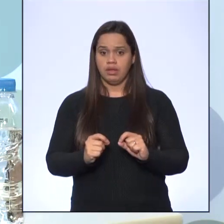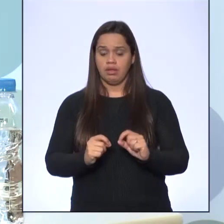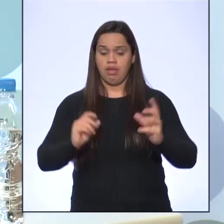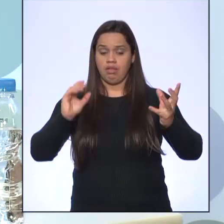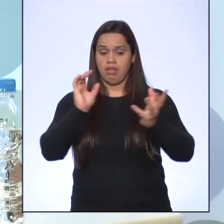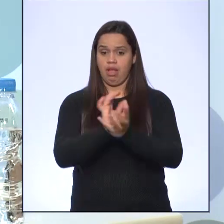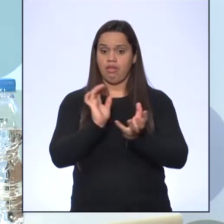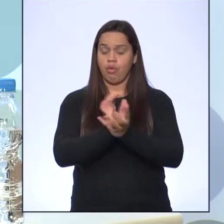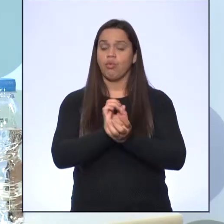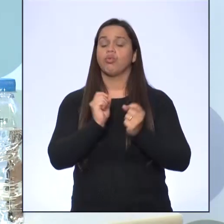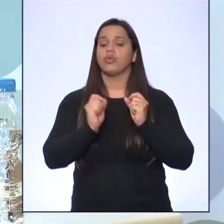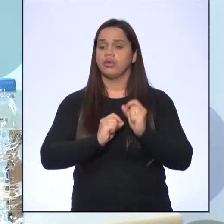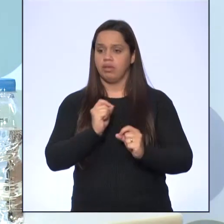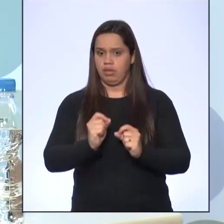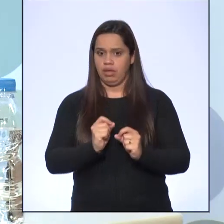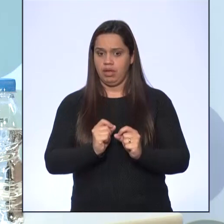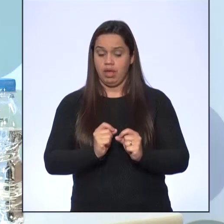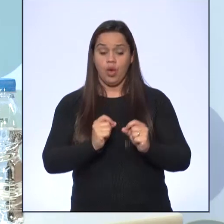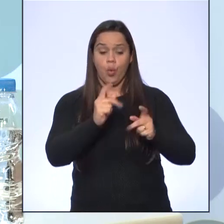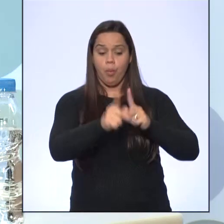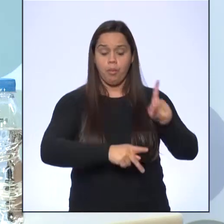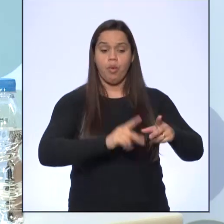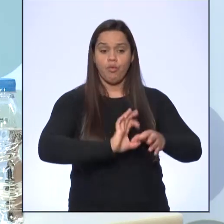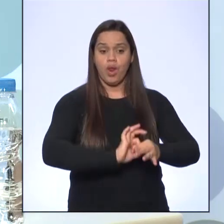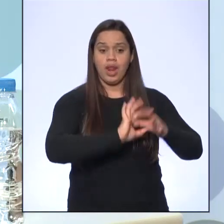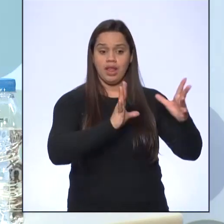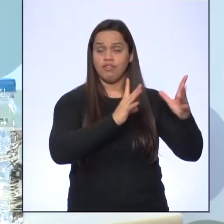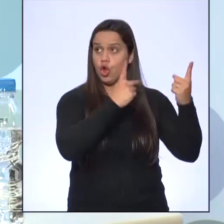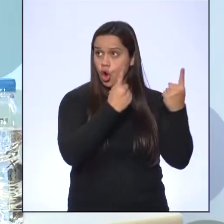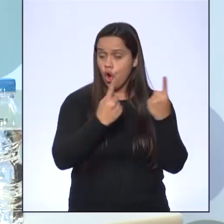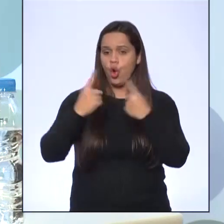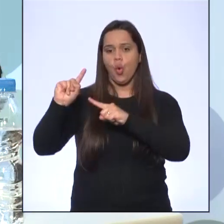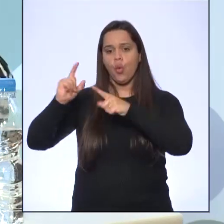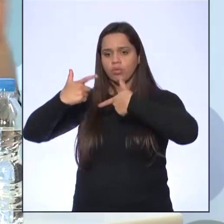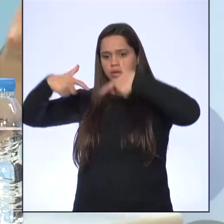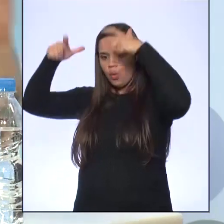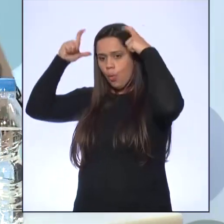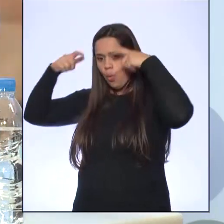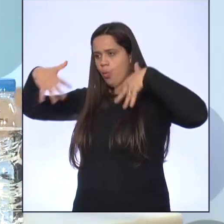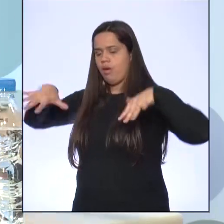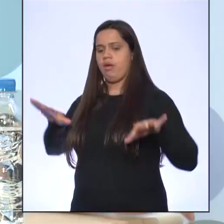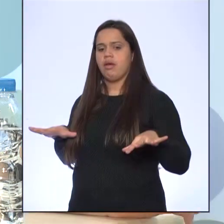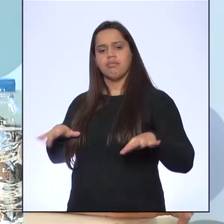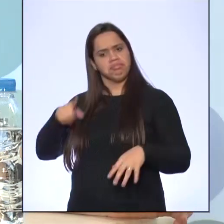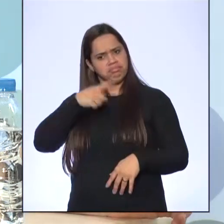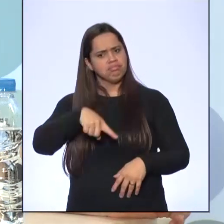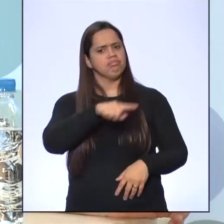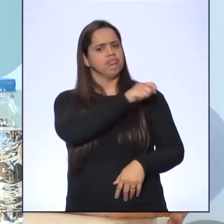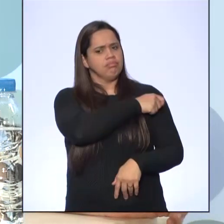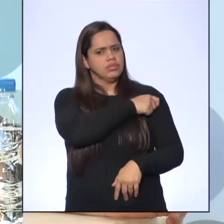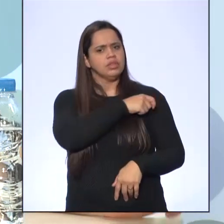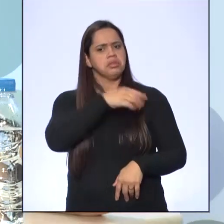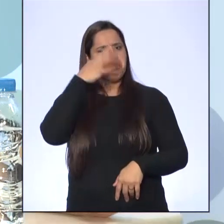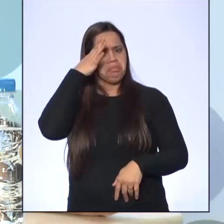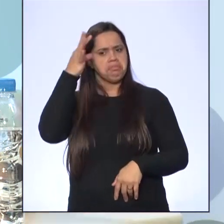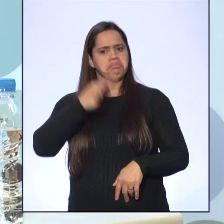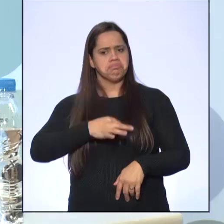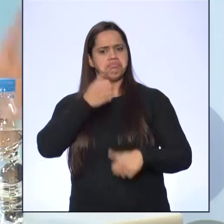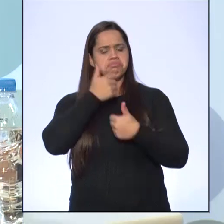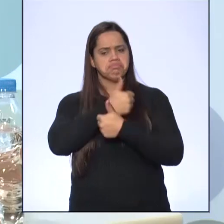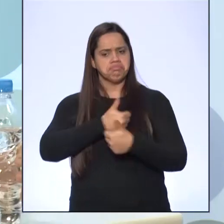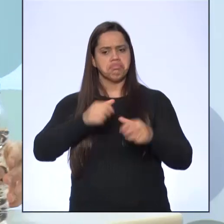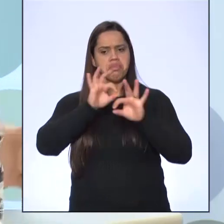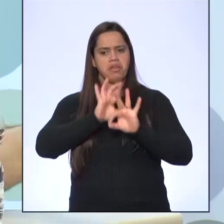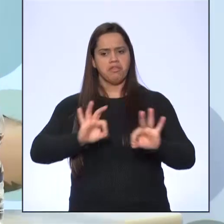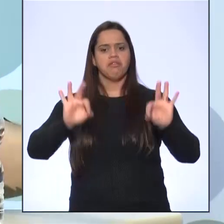povo contra a monarquia. Exatamente isso, gente. Vocês estão entendendo muito bem o assunto. Perfeito.